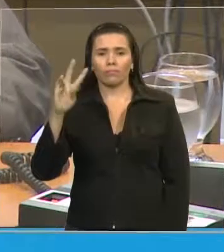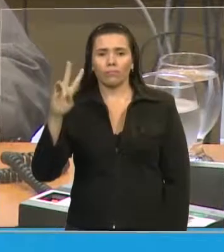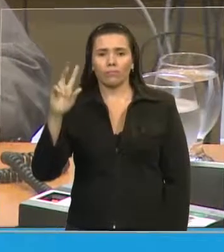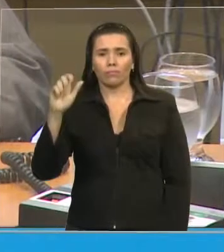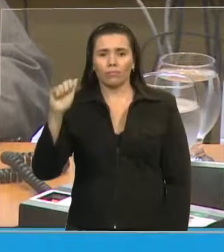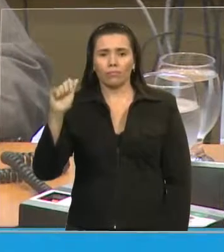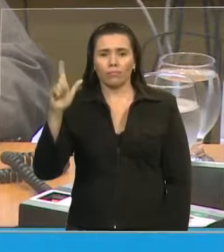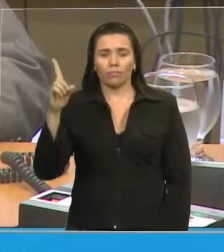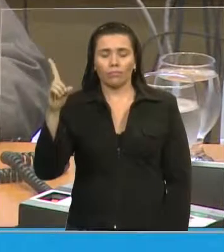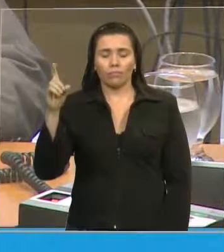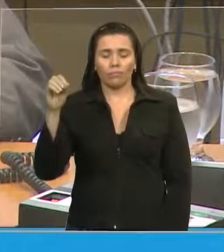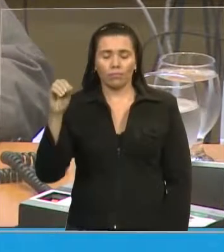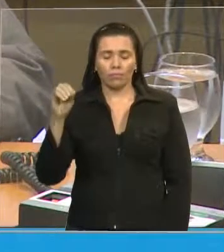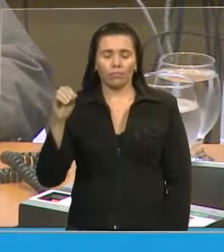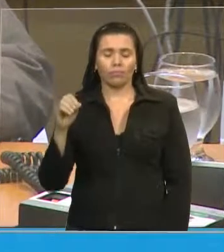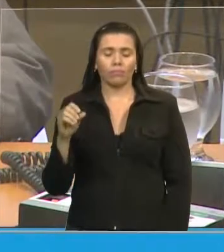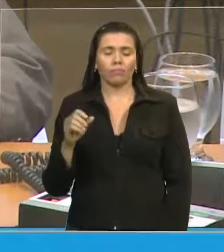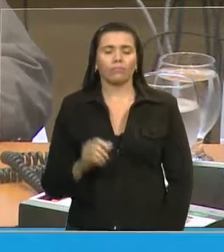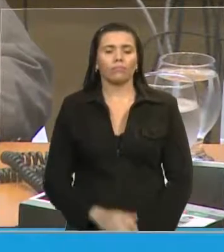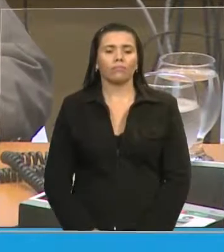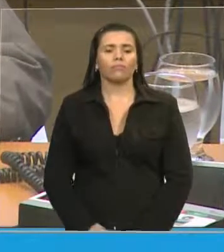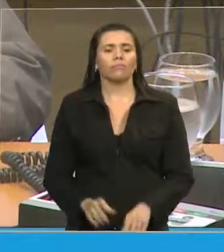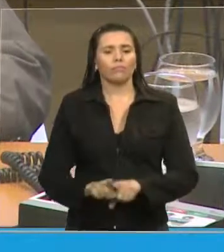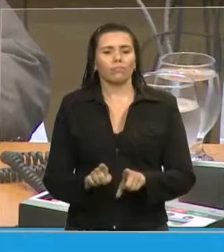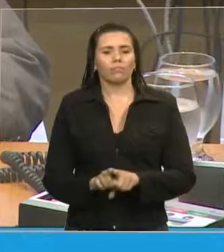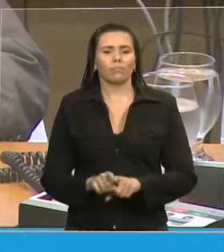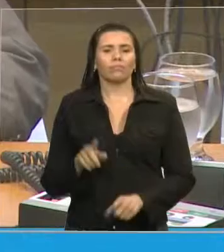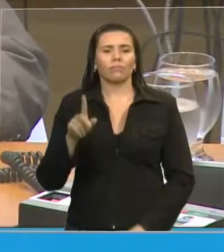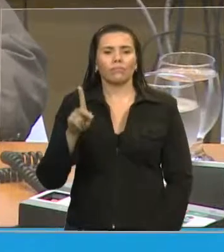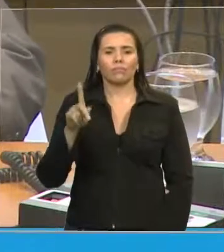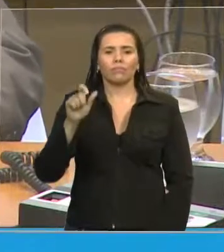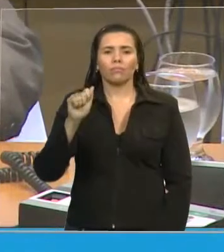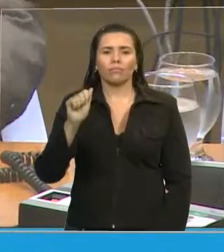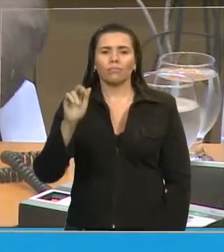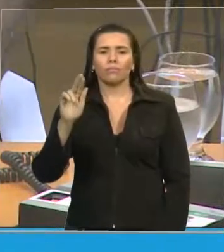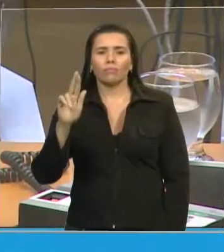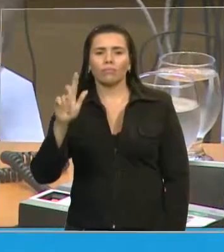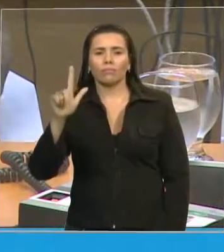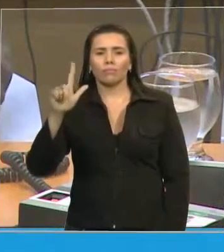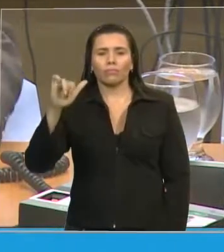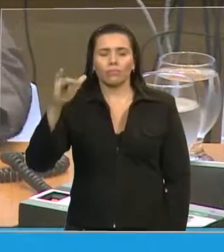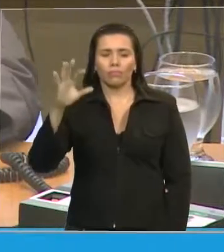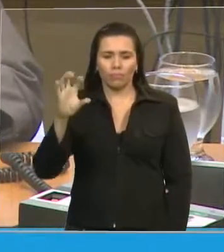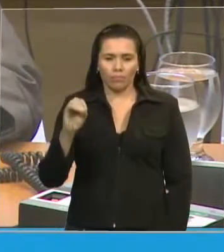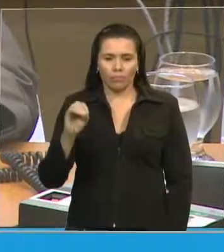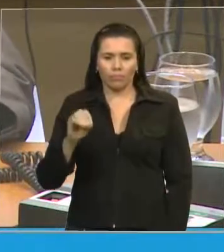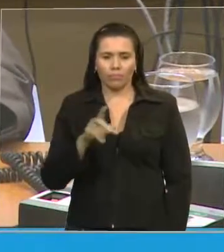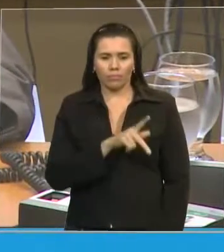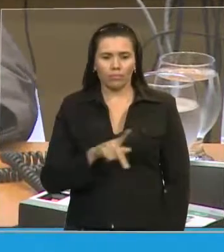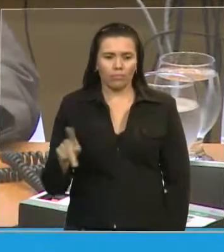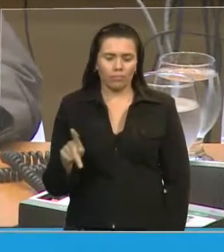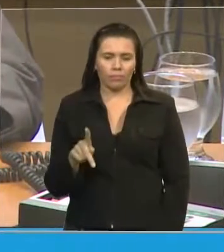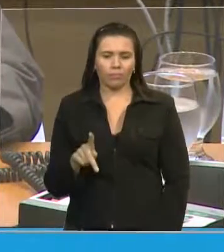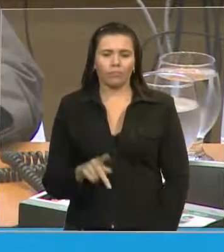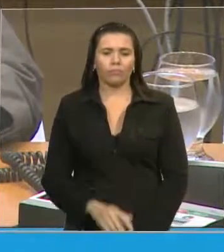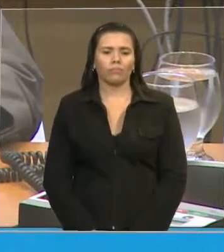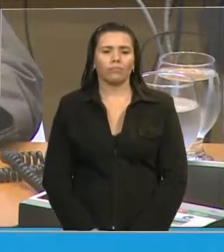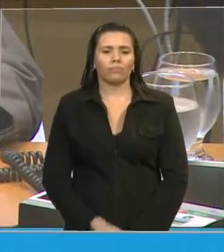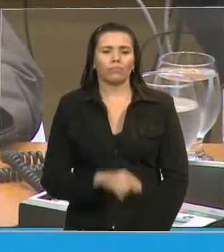Senhor Paulino Delmar Pereira, presidente do Sindicato do Estabelecimento de Ensino do